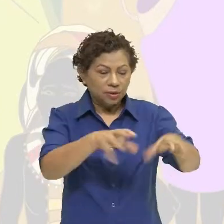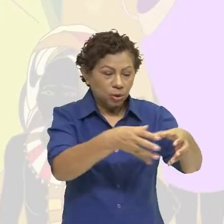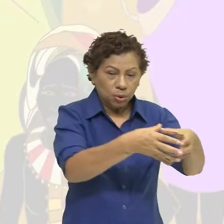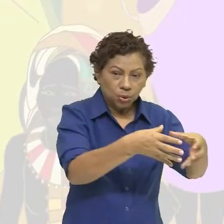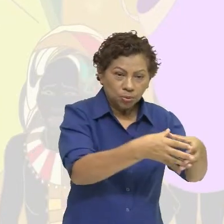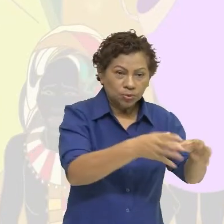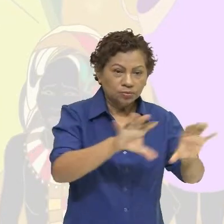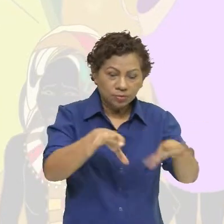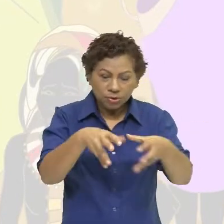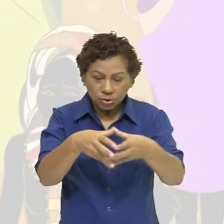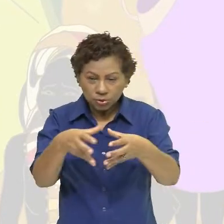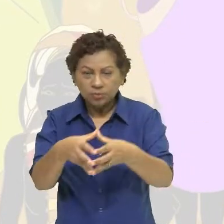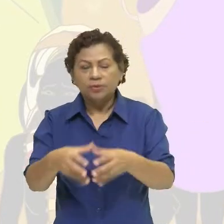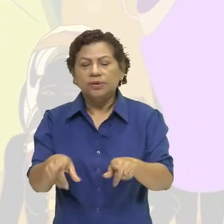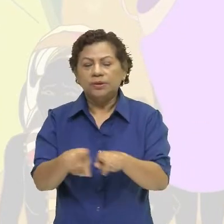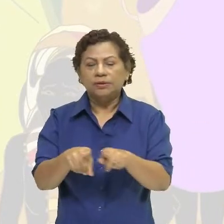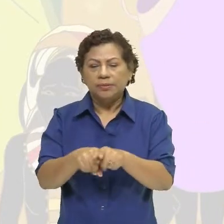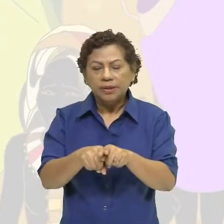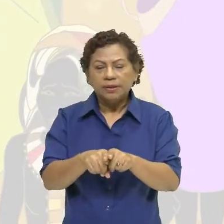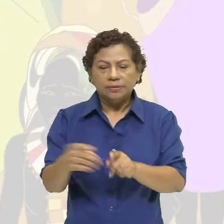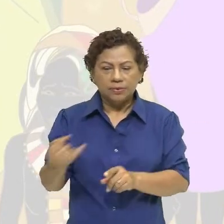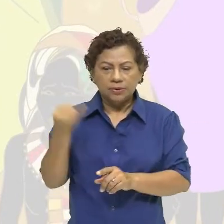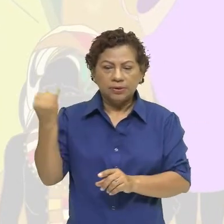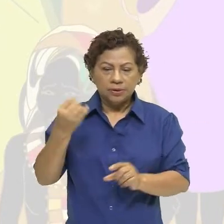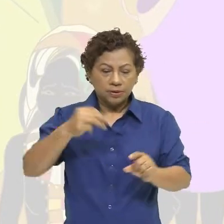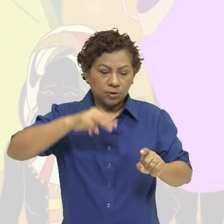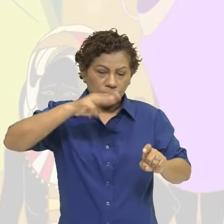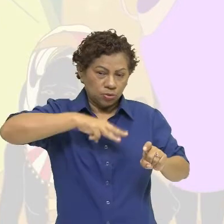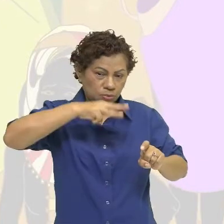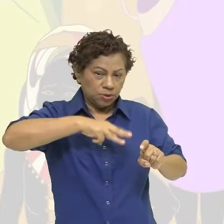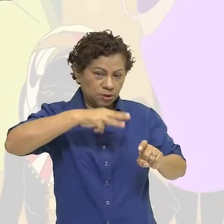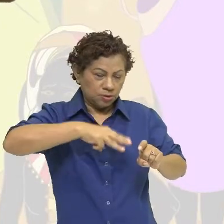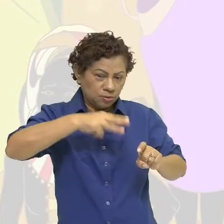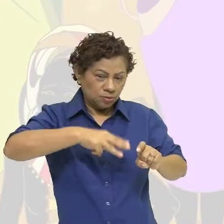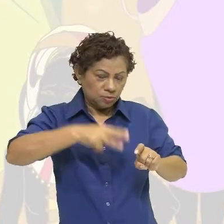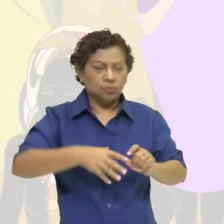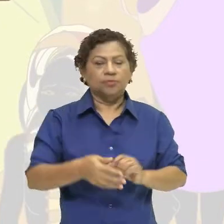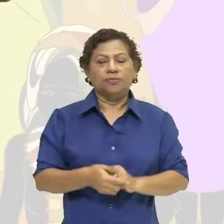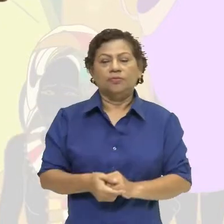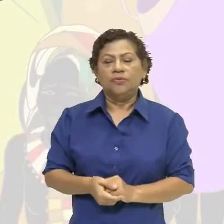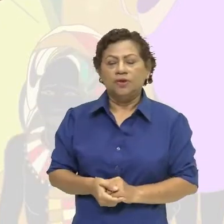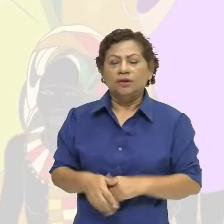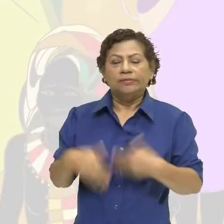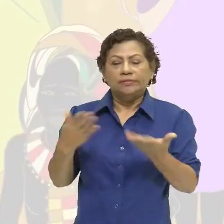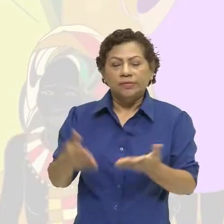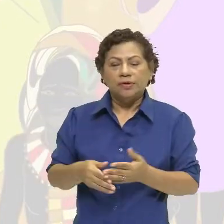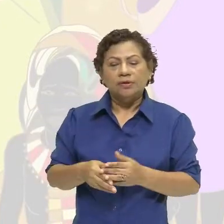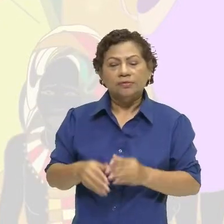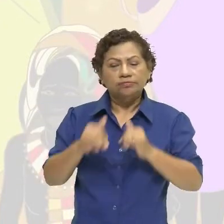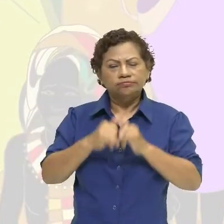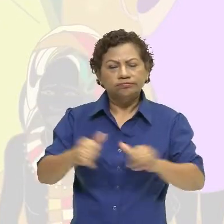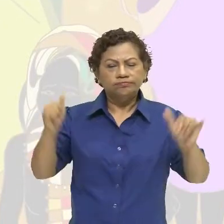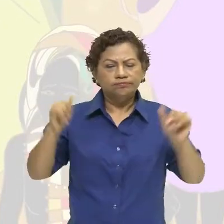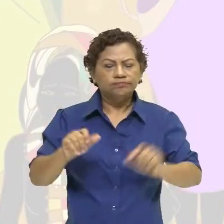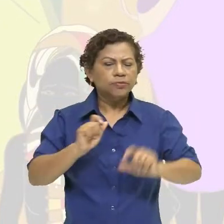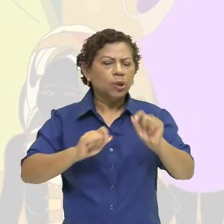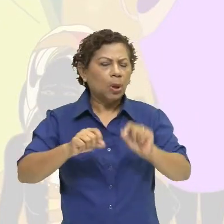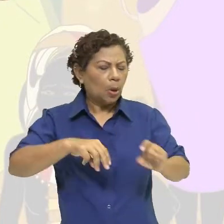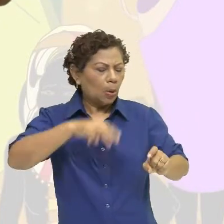a importância dos mitos. E aqui eu quero dizer que, de modo geral, as narrativas míticas estão relacionadas a